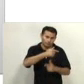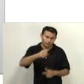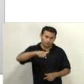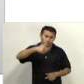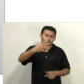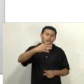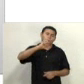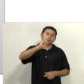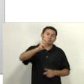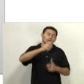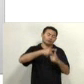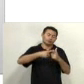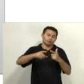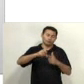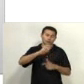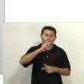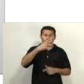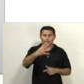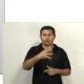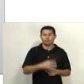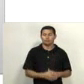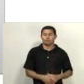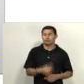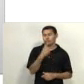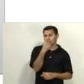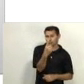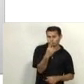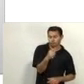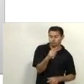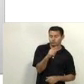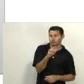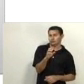12, 5 dividido por 4,